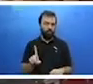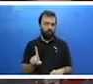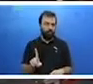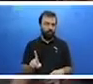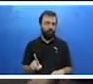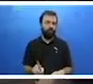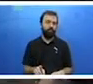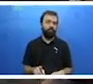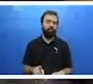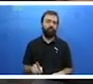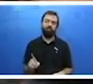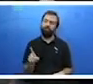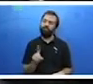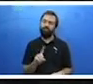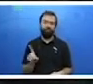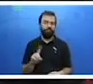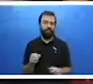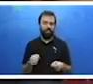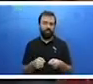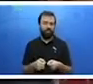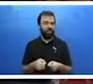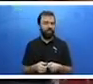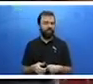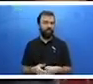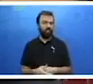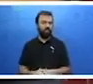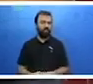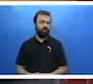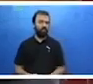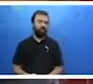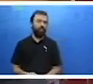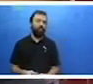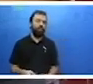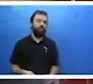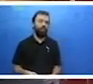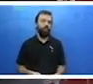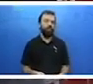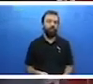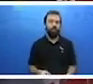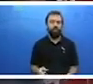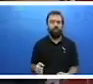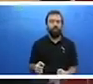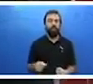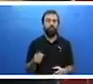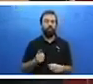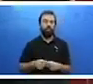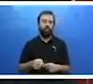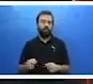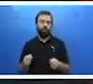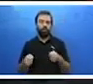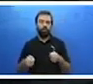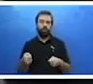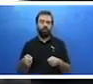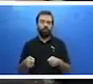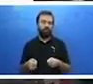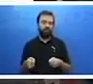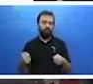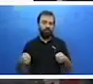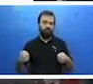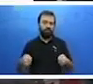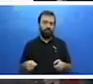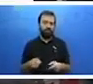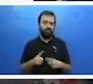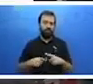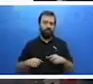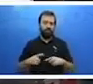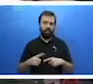da atividade 4. Nós precisaríamos estar em sala de aula com material próprio e fazer o jogo. Então, nós já vamos passar para o exercício 2.